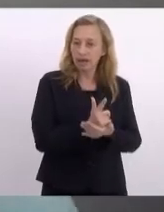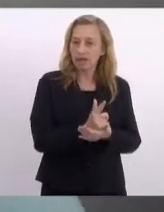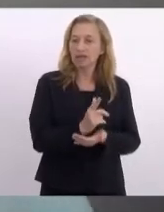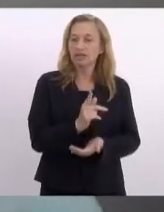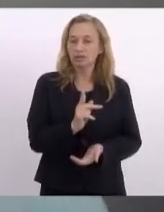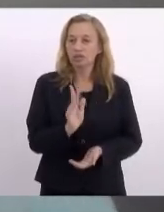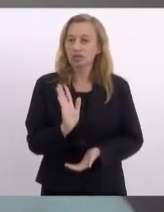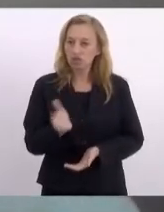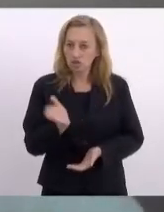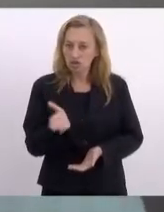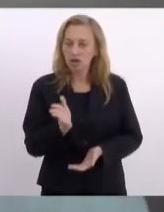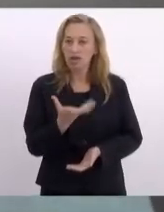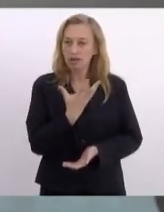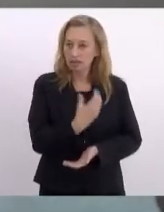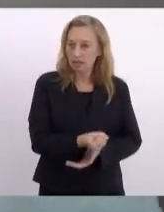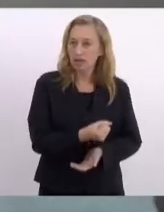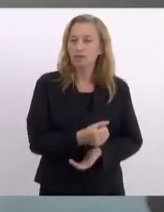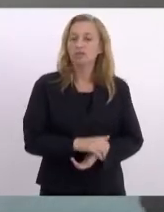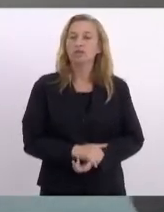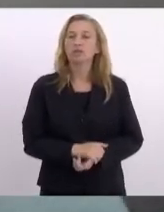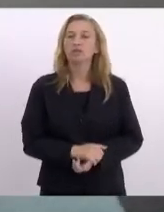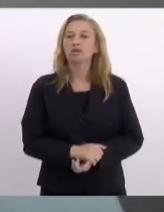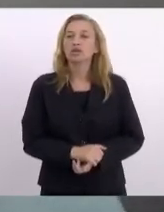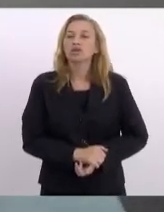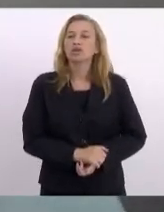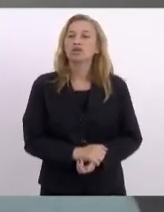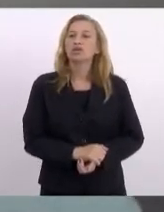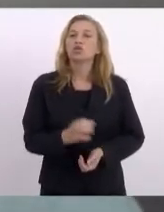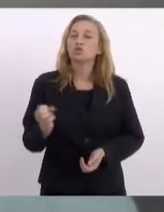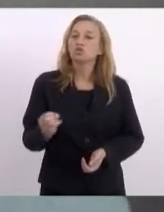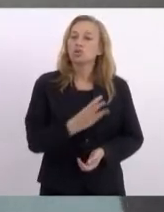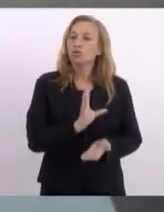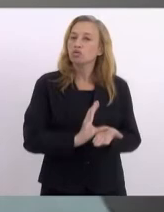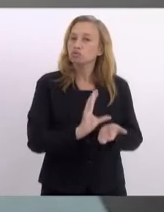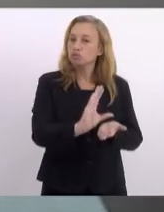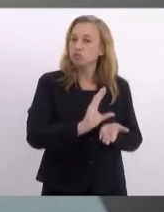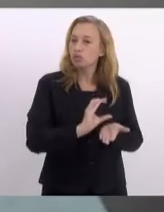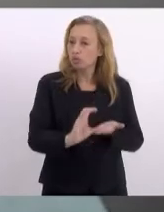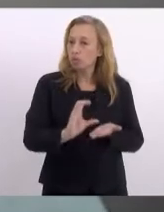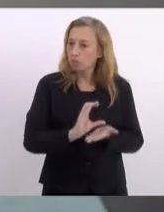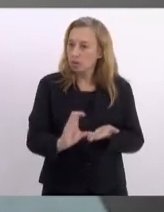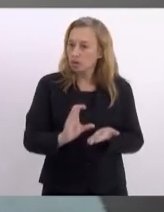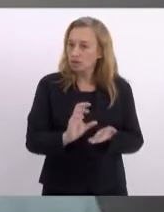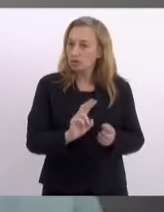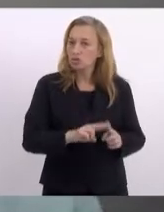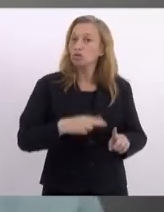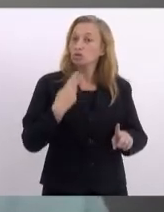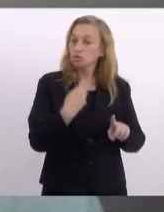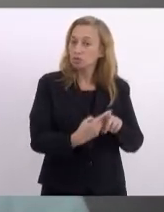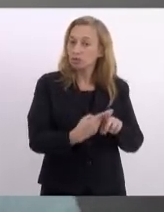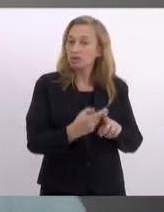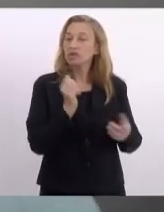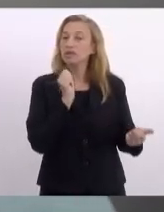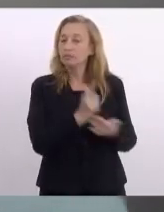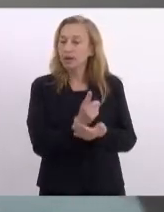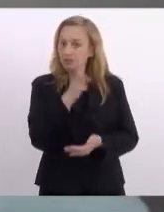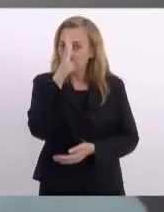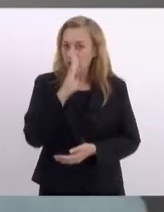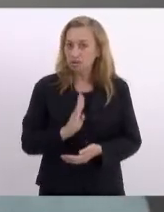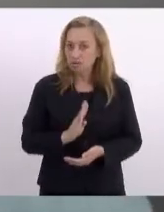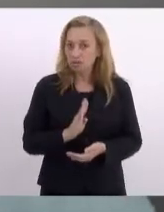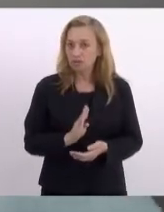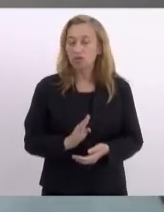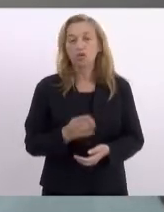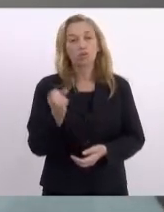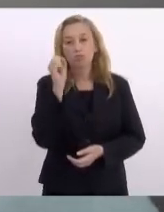do pagamento da passagem. A decisão considerava que novos repasses significavam duplicidade no pagamento da gratuidade, e é